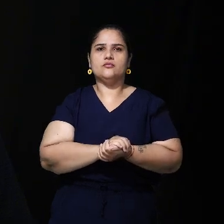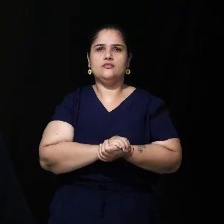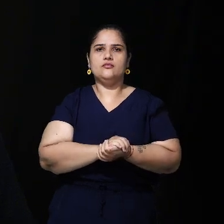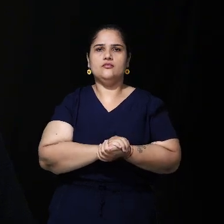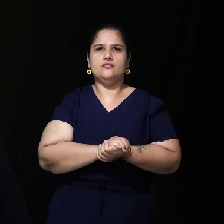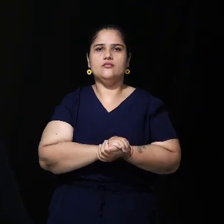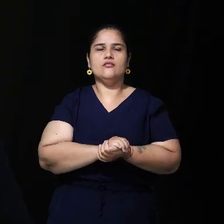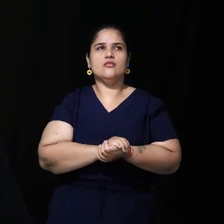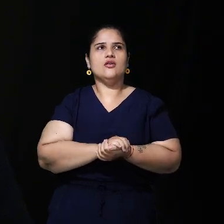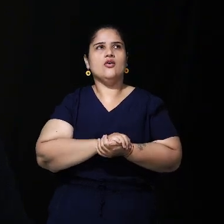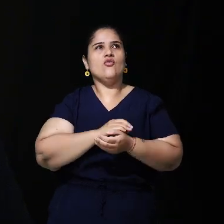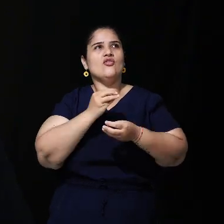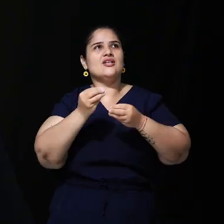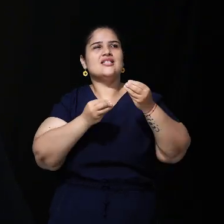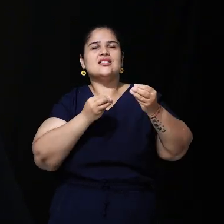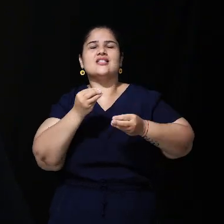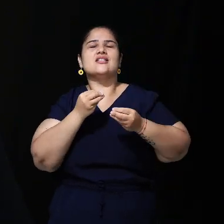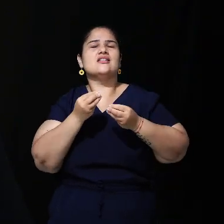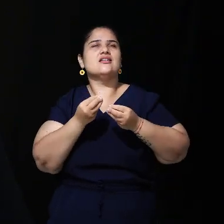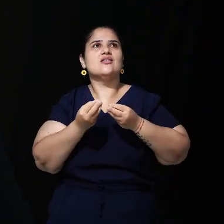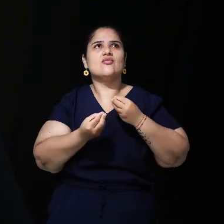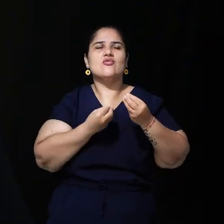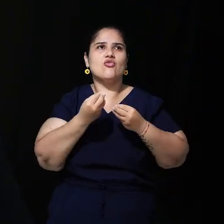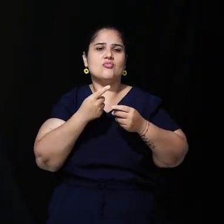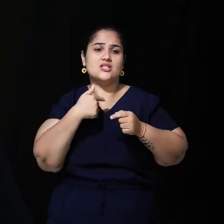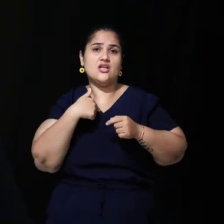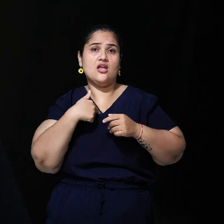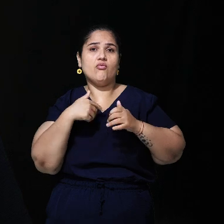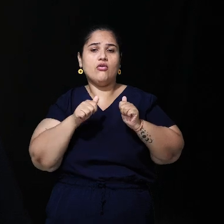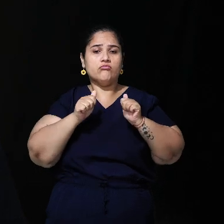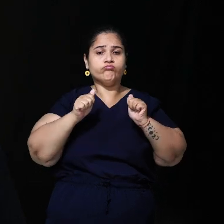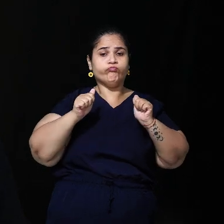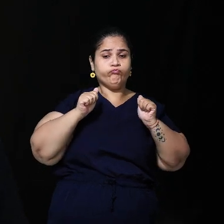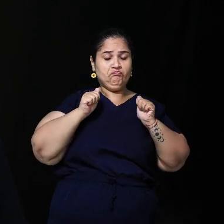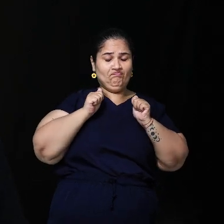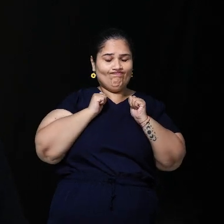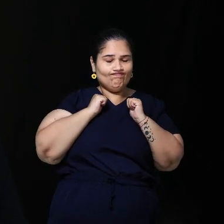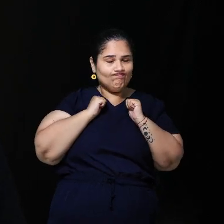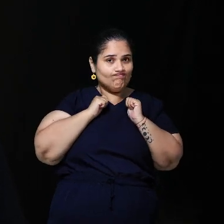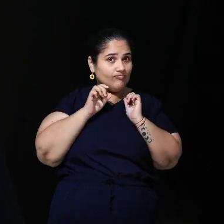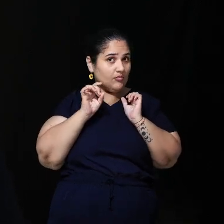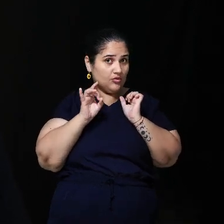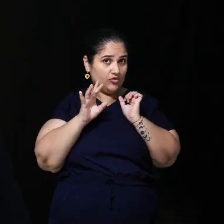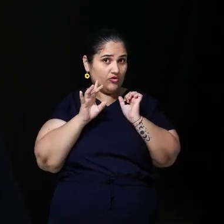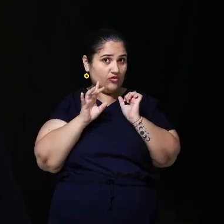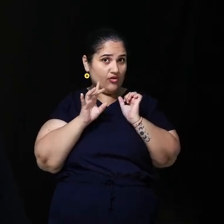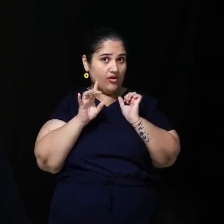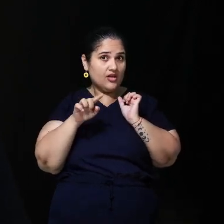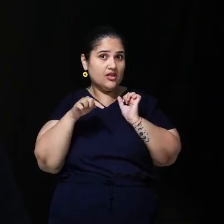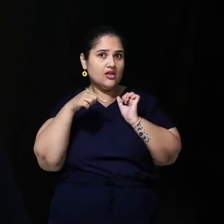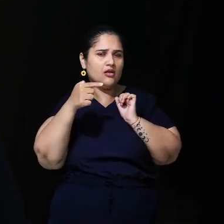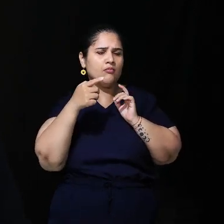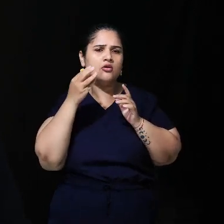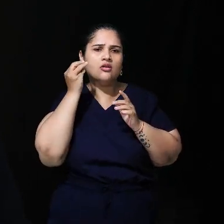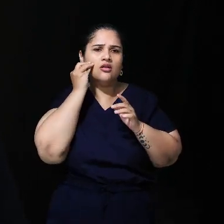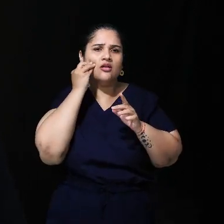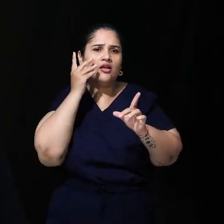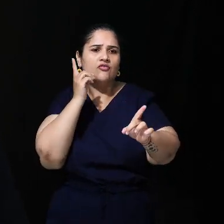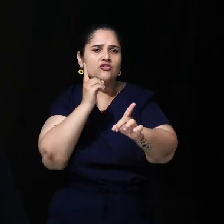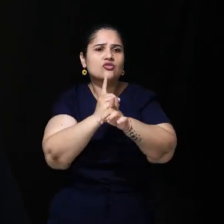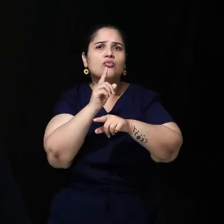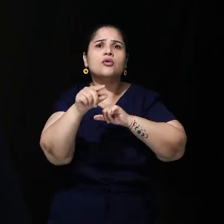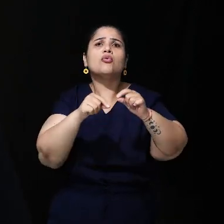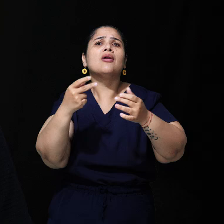foi num ápice, né, da pessoa quieta até alguém que tentava, de alguma forma, descobrir o que estava acontecendo comigo